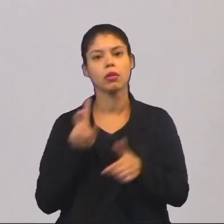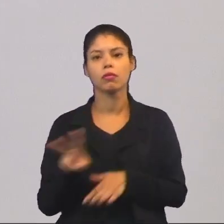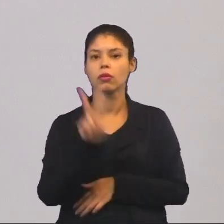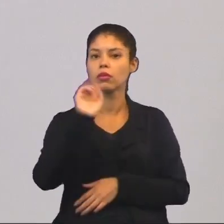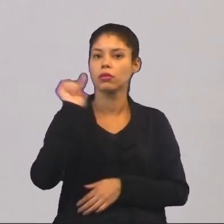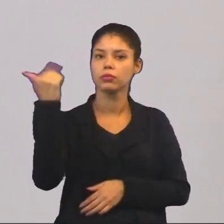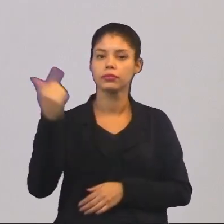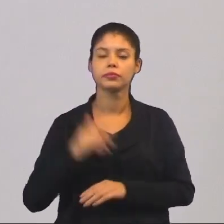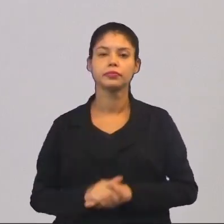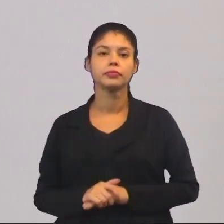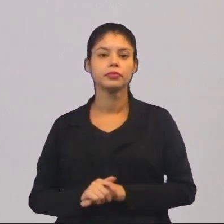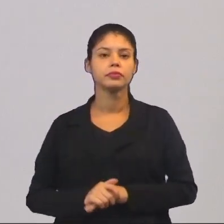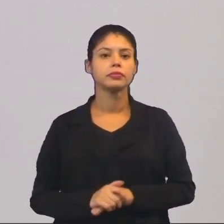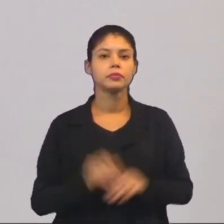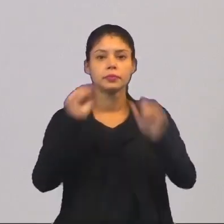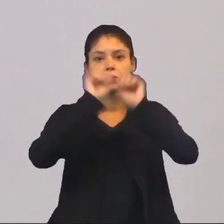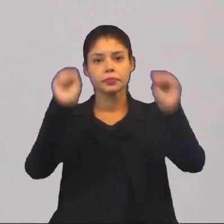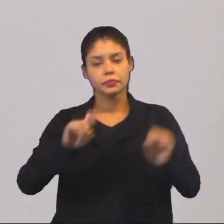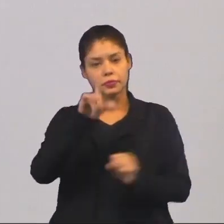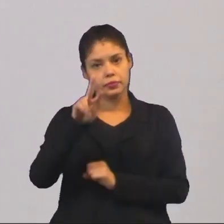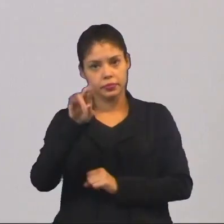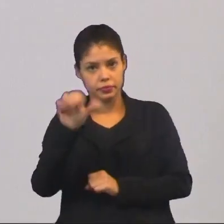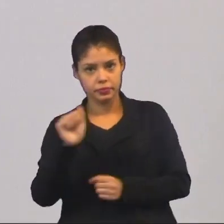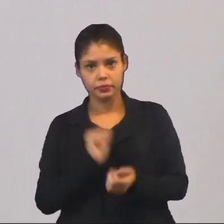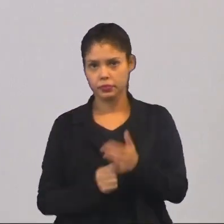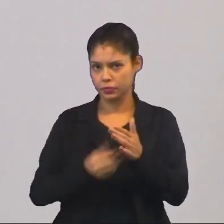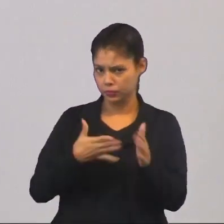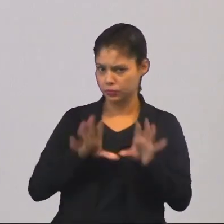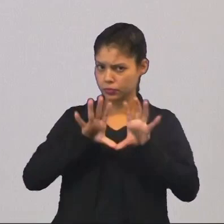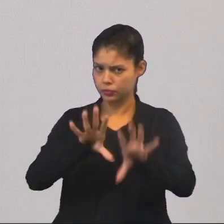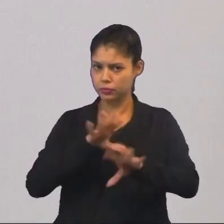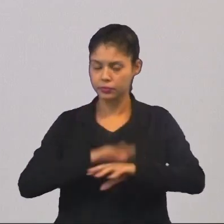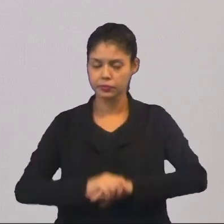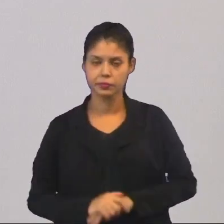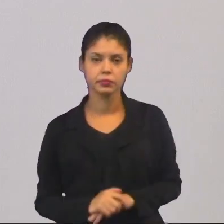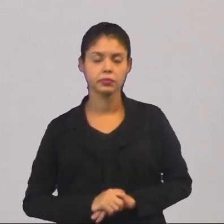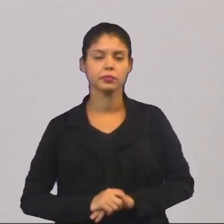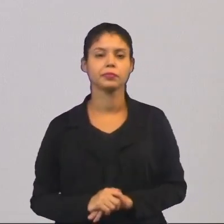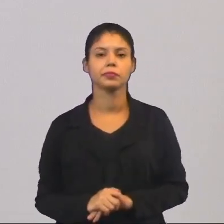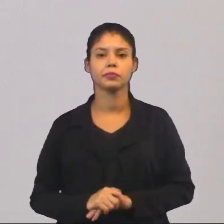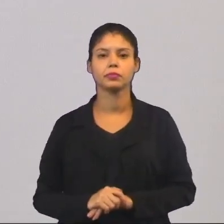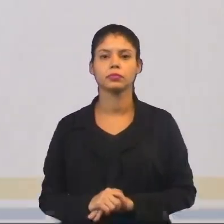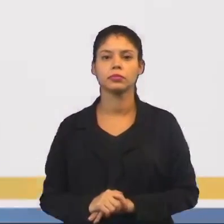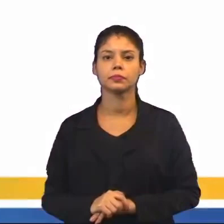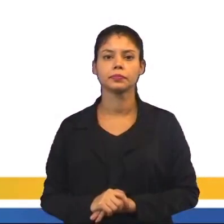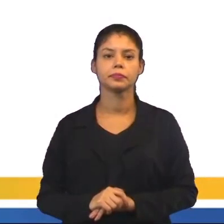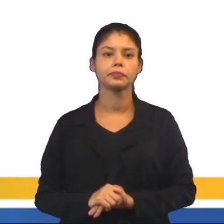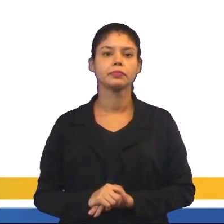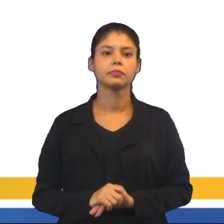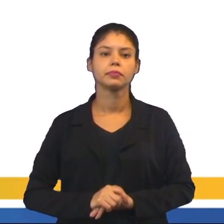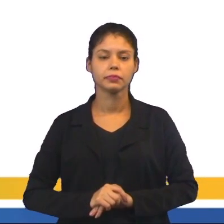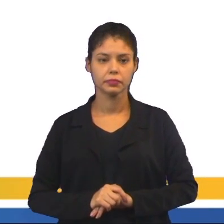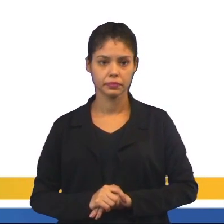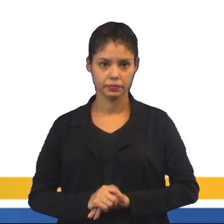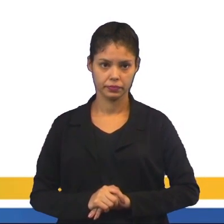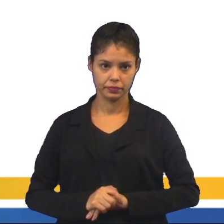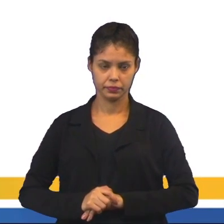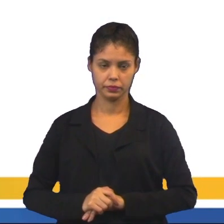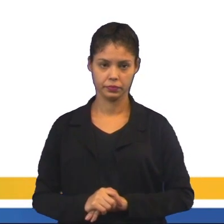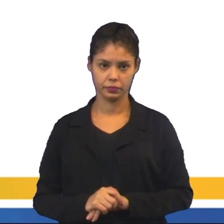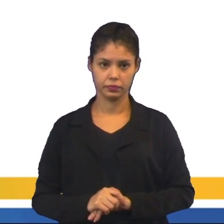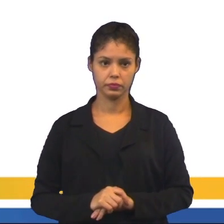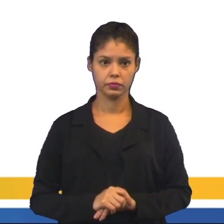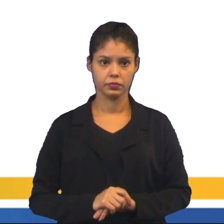da outra. Então, sistema linear trabalha muito em cima disso. Tudo bem? Então, vamos lá. Então, observe